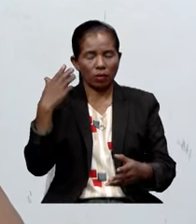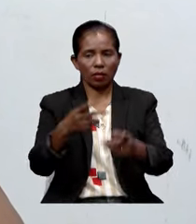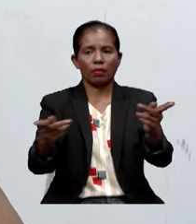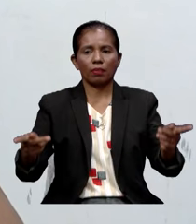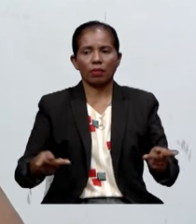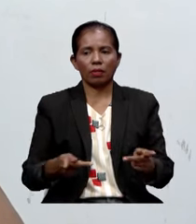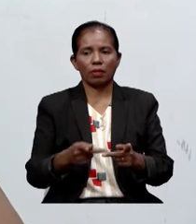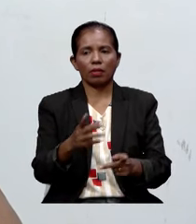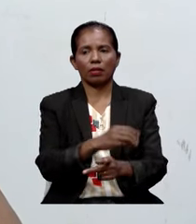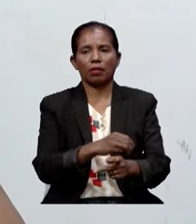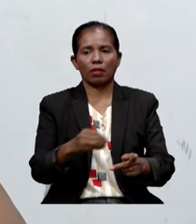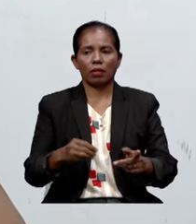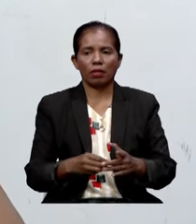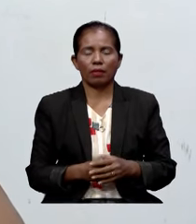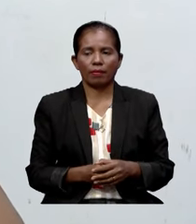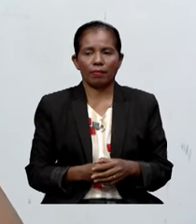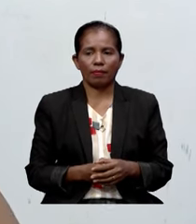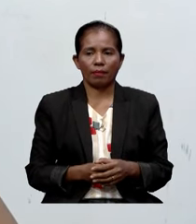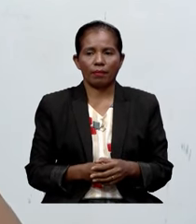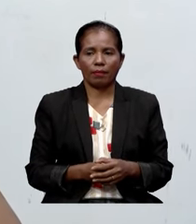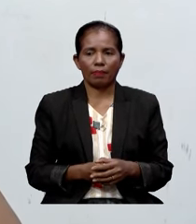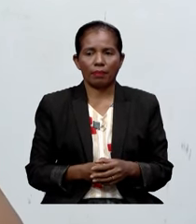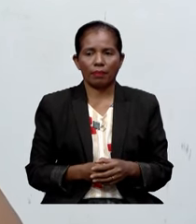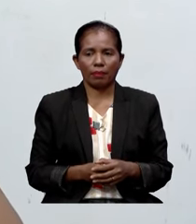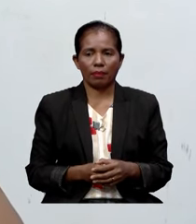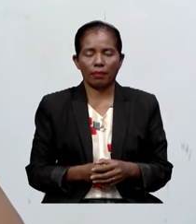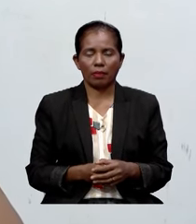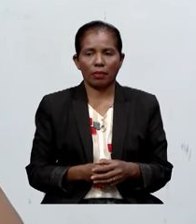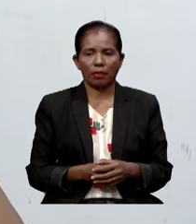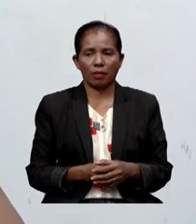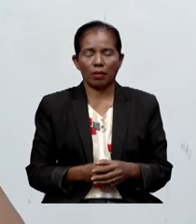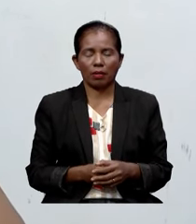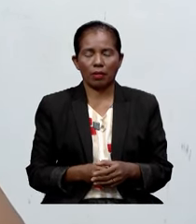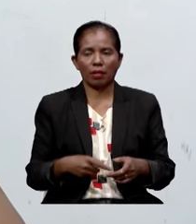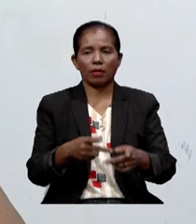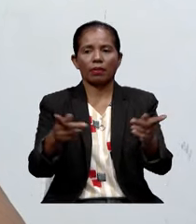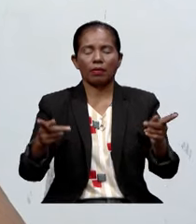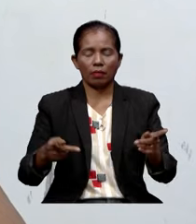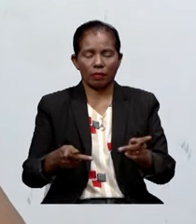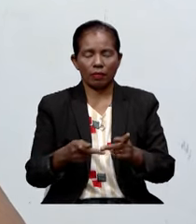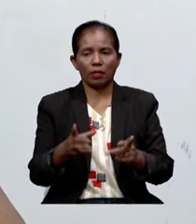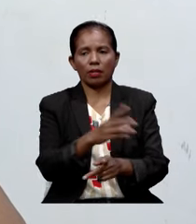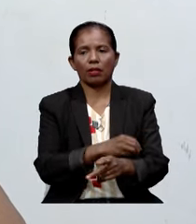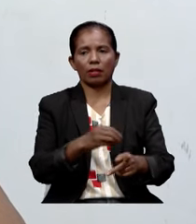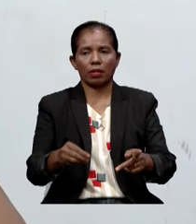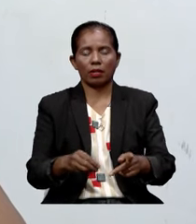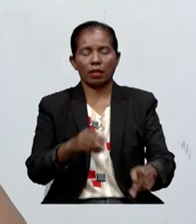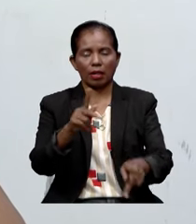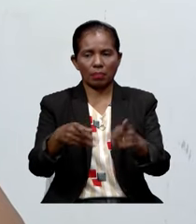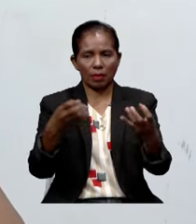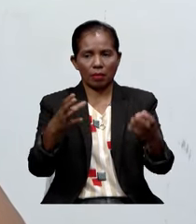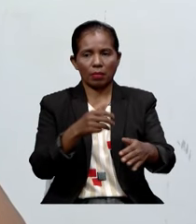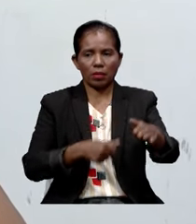bolo dia fatin transmigração se ema bali se ne uluk ne ne bana termasuk salah satu lubung pangan ne sa